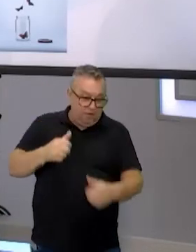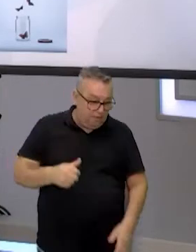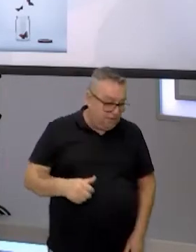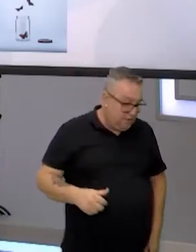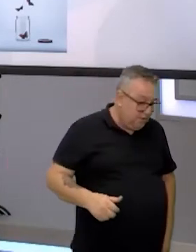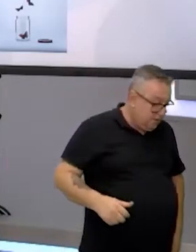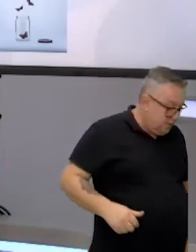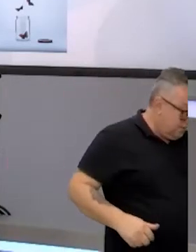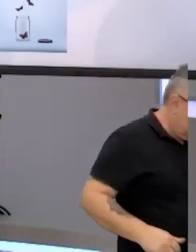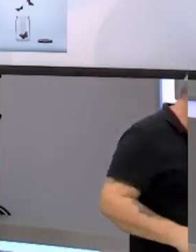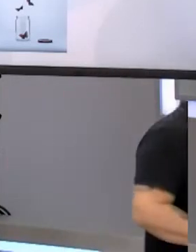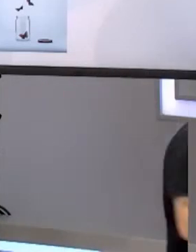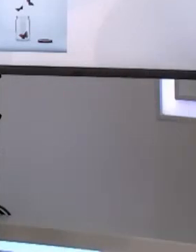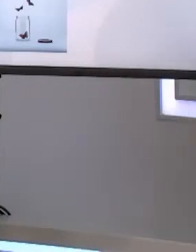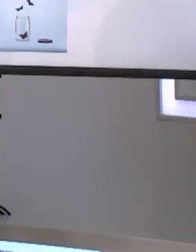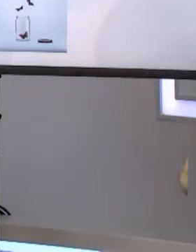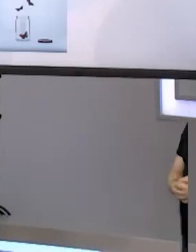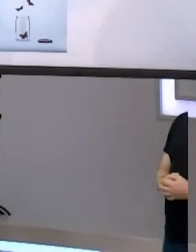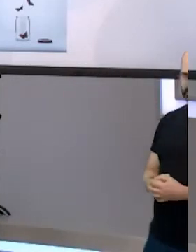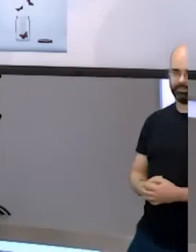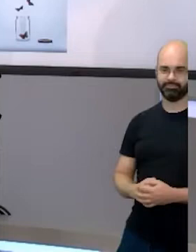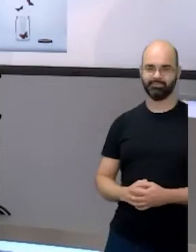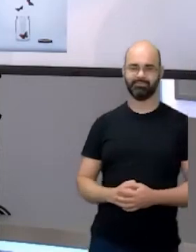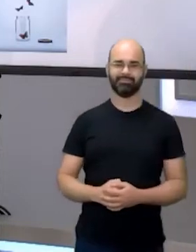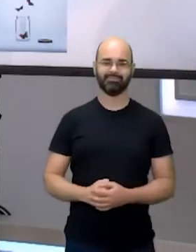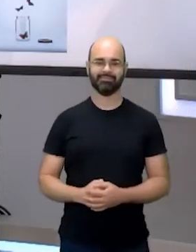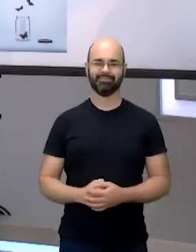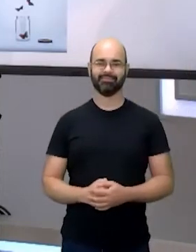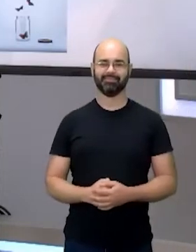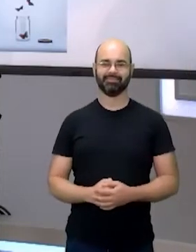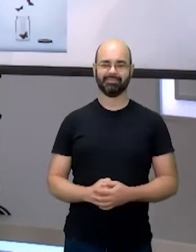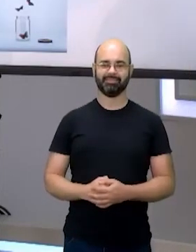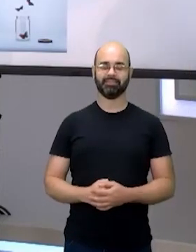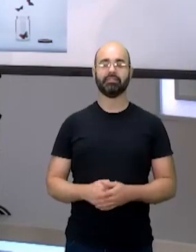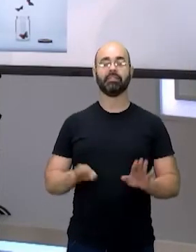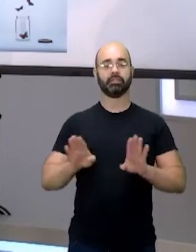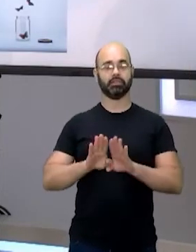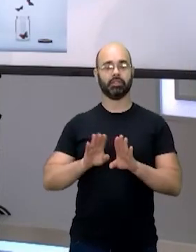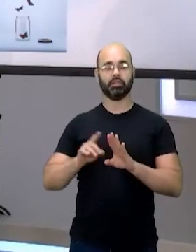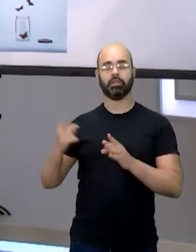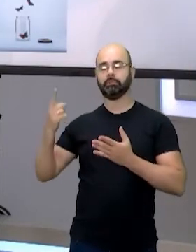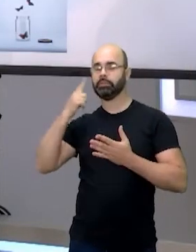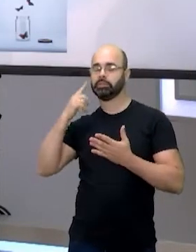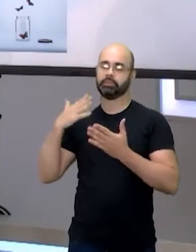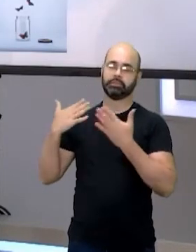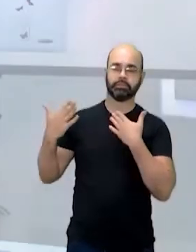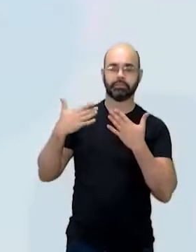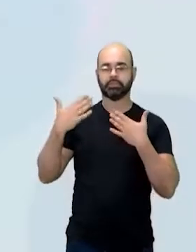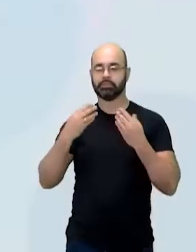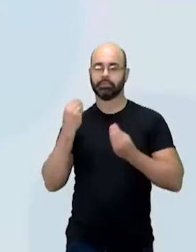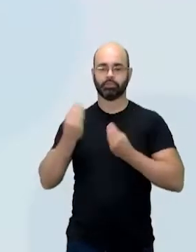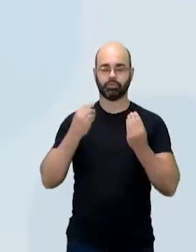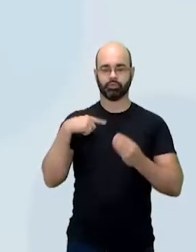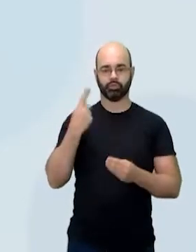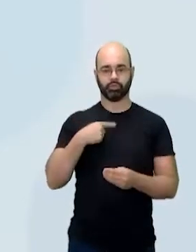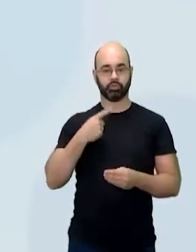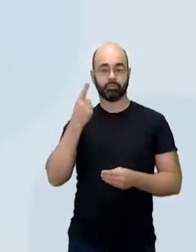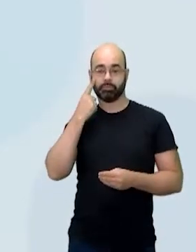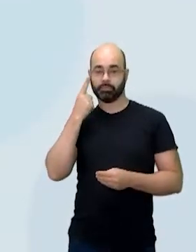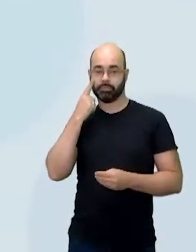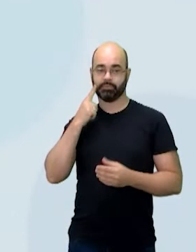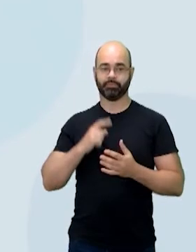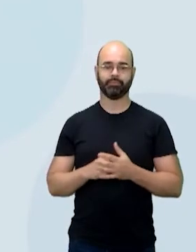gradual, não linear, volta para o LED. Também é polêmica e a gente vai ver aqui. Alguns momentos